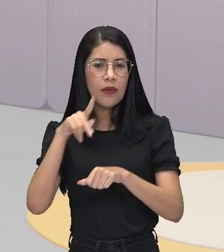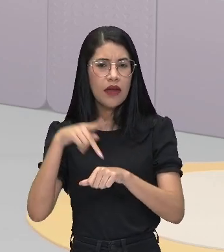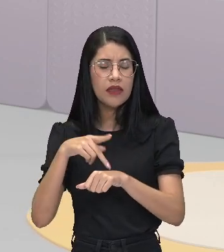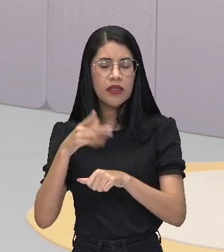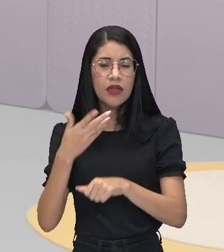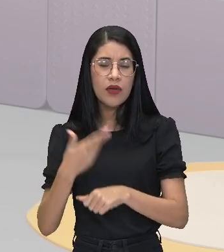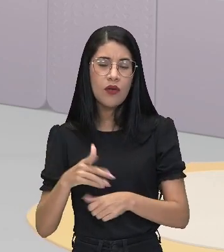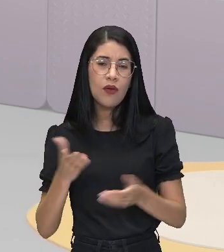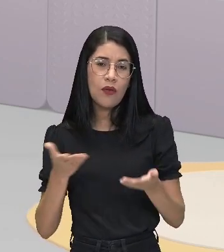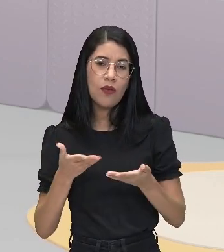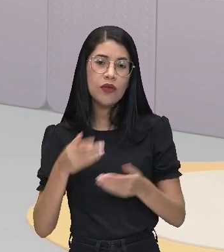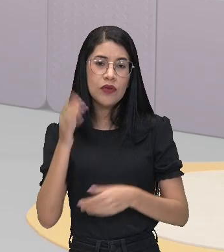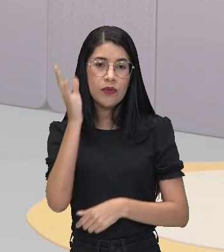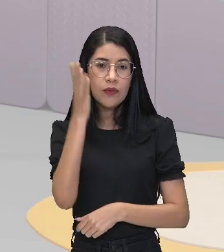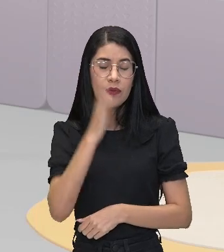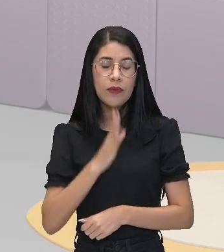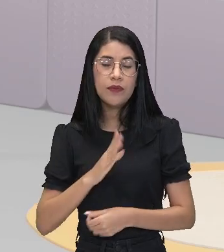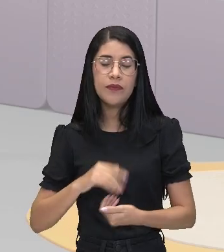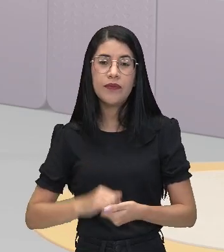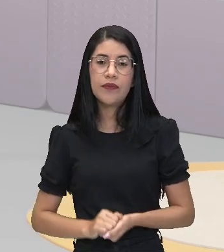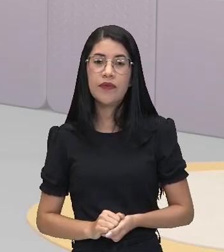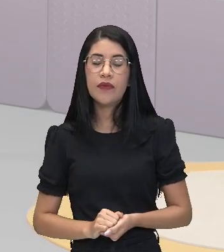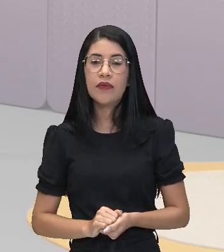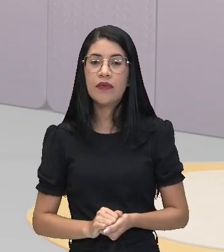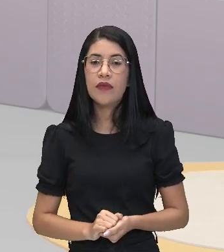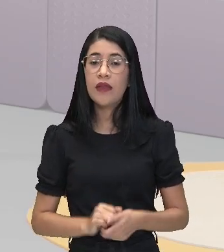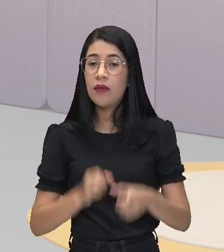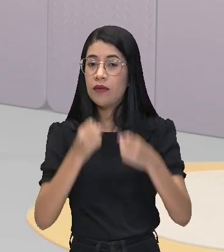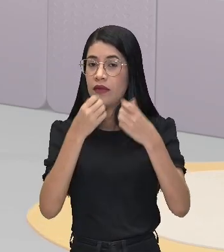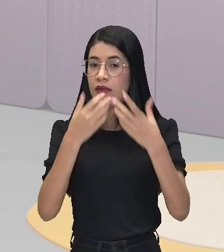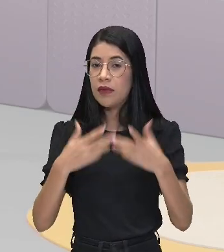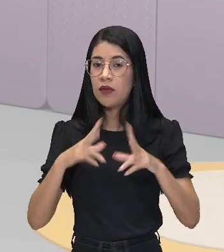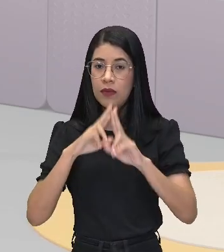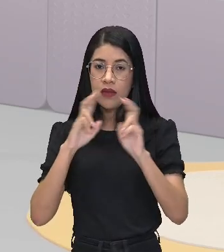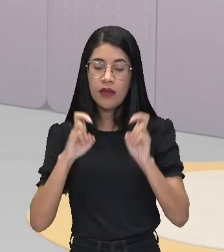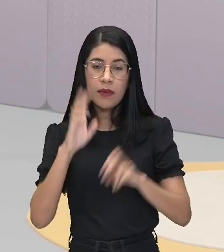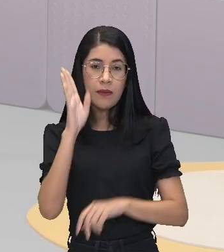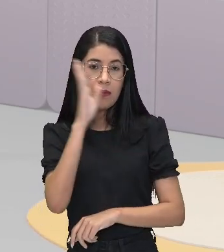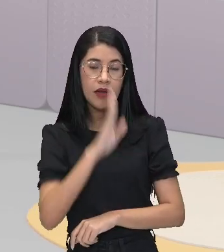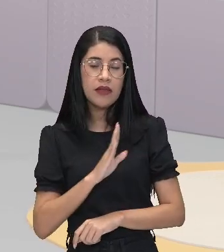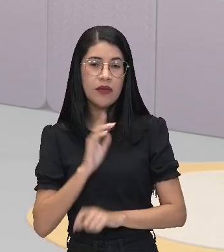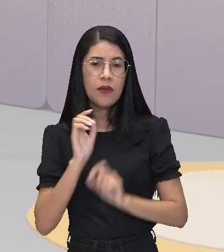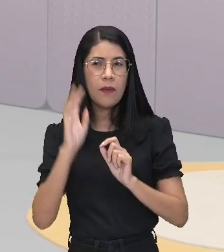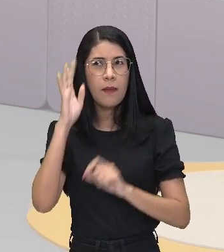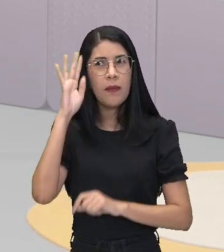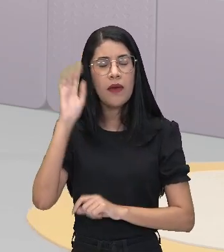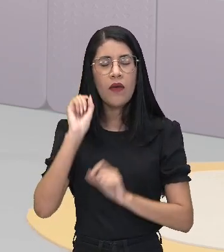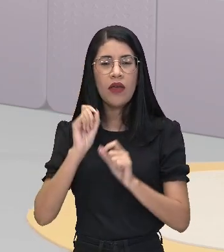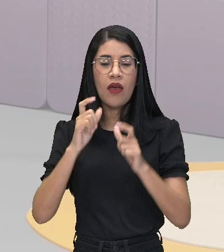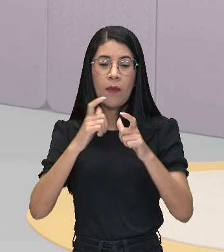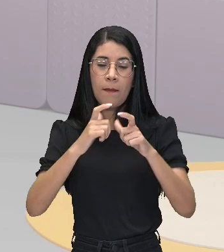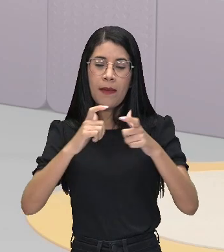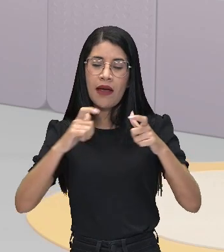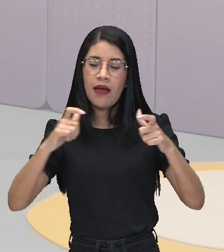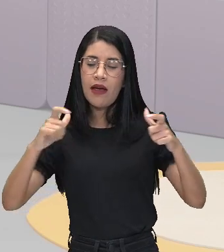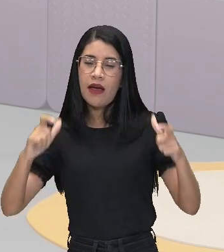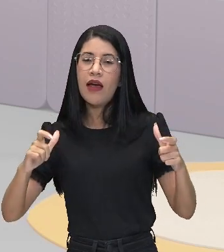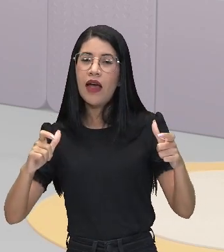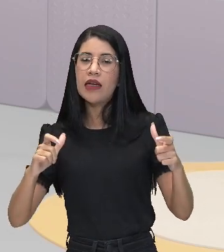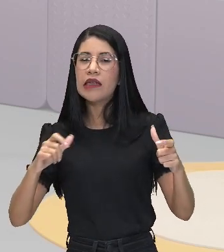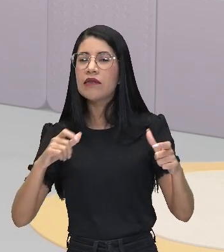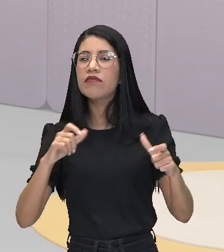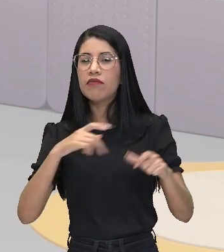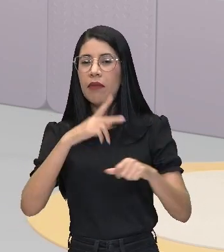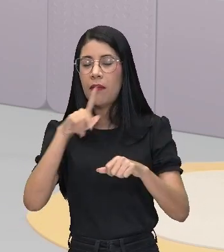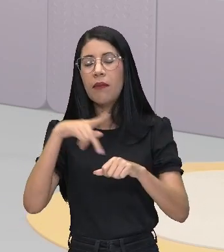território brasileiro. Quando a gente fala em Brasil, obviamente que a gente pensa nesse país com dimensões continentais, um grande